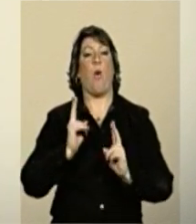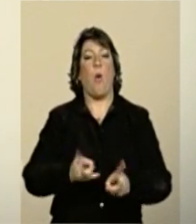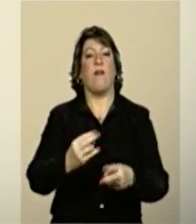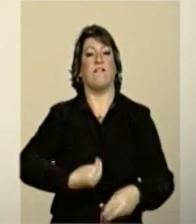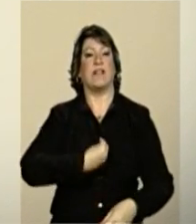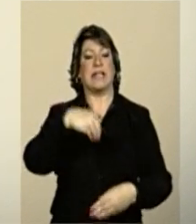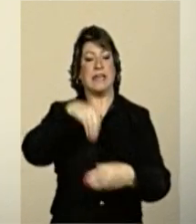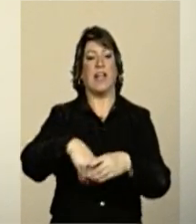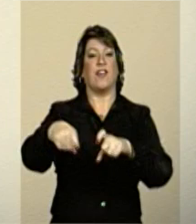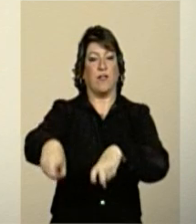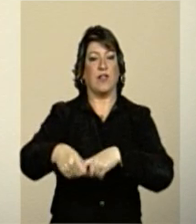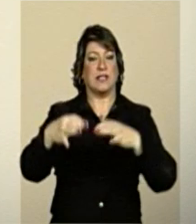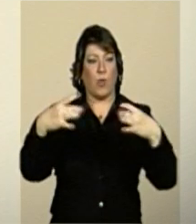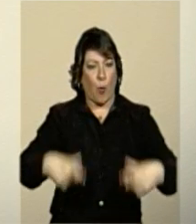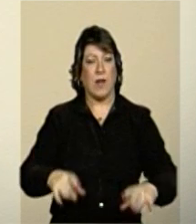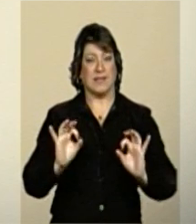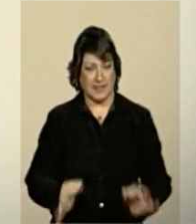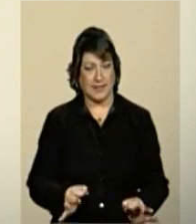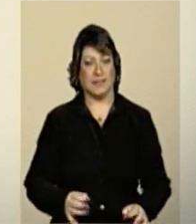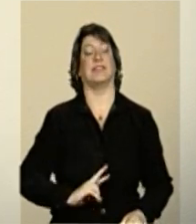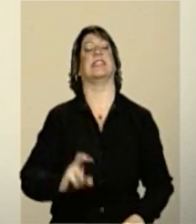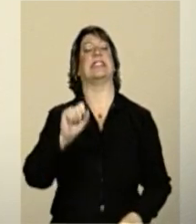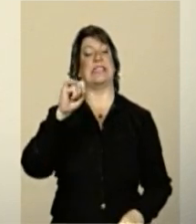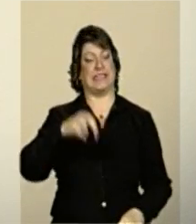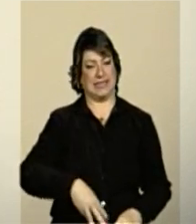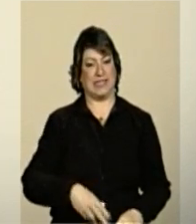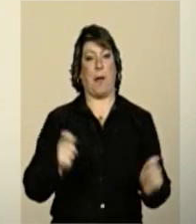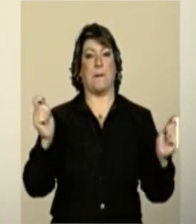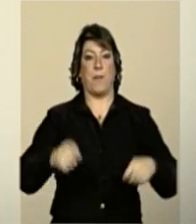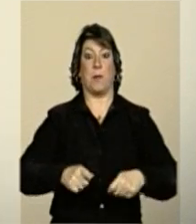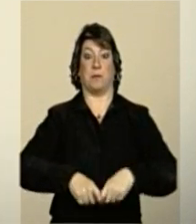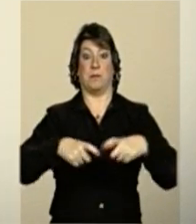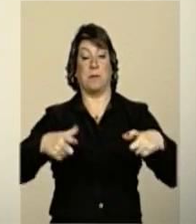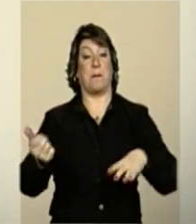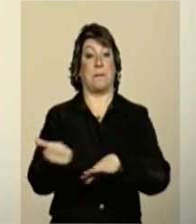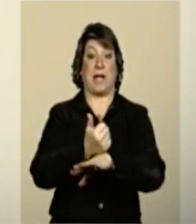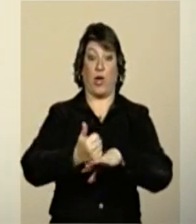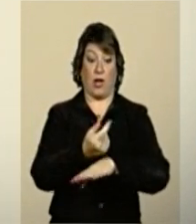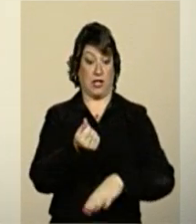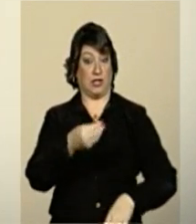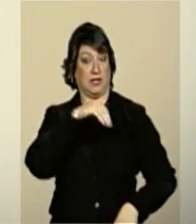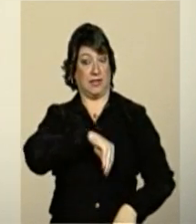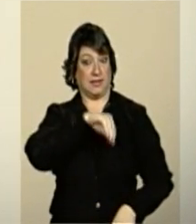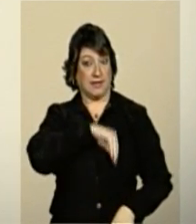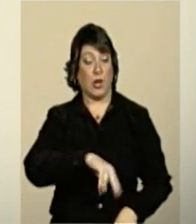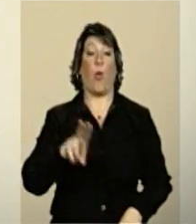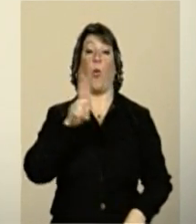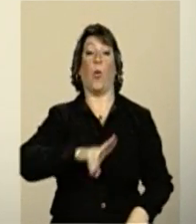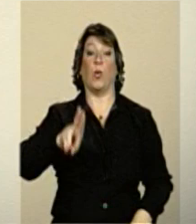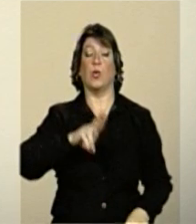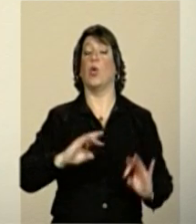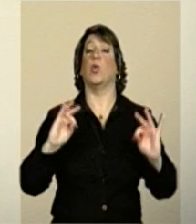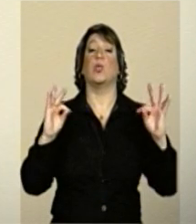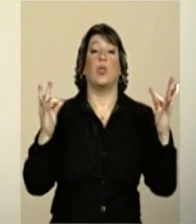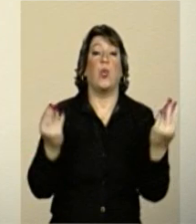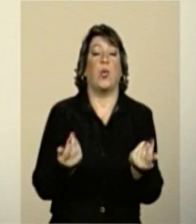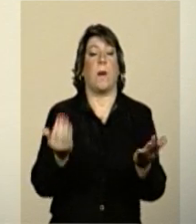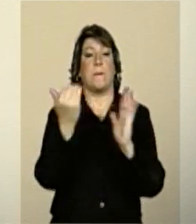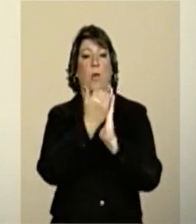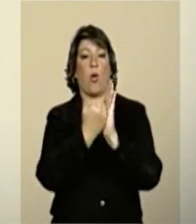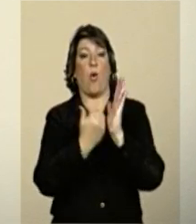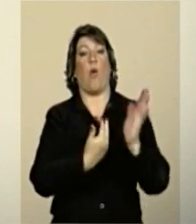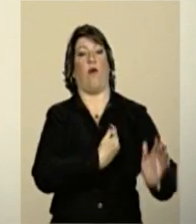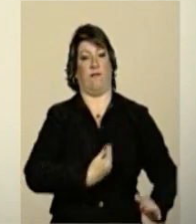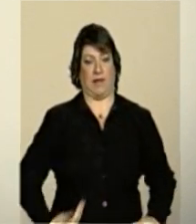não é, Presidenta? Podem sim, Luciano. Elas podem crescer e melhorar sua renda utilizando todos os programas